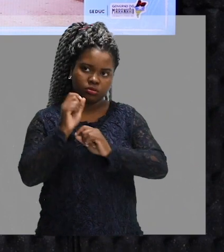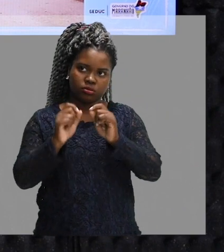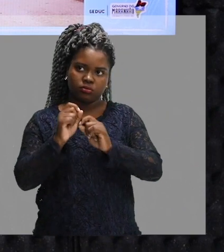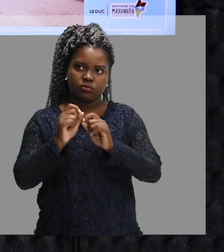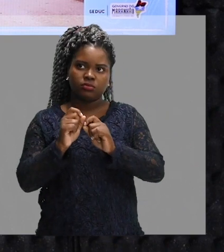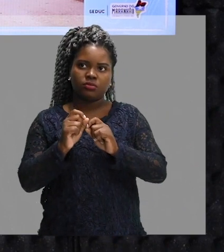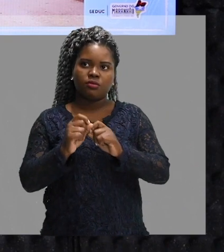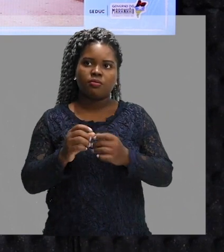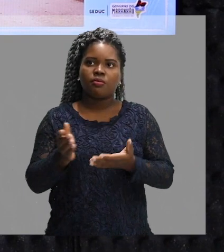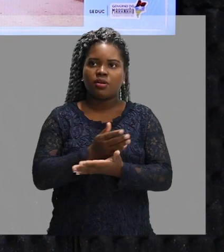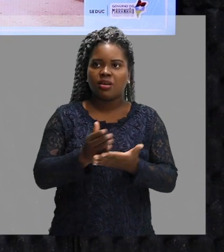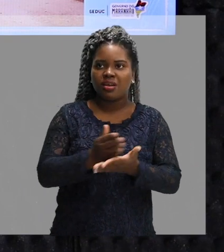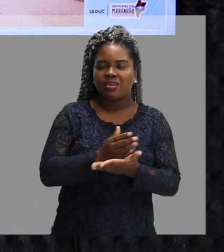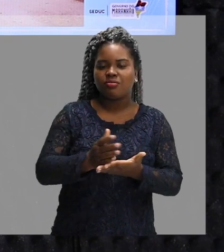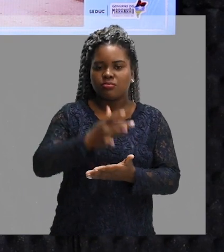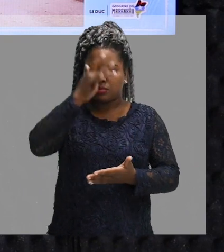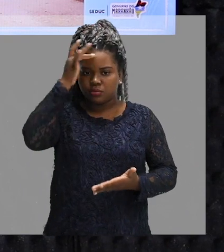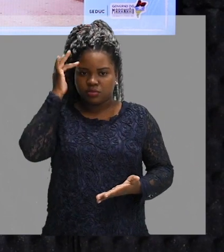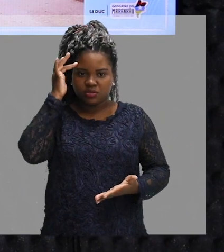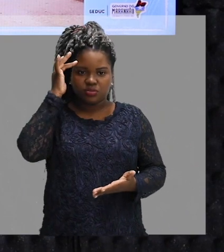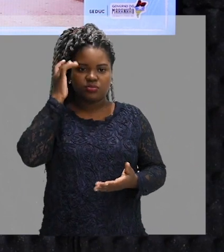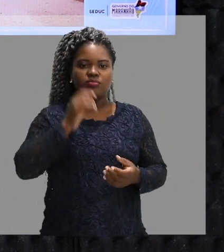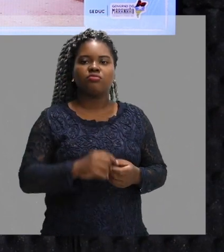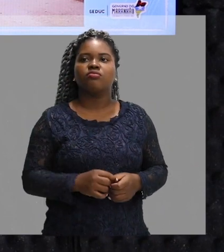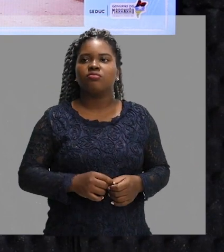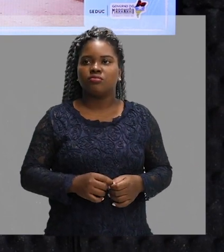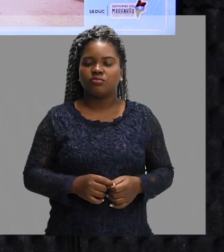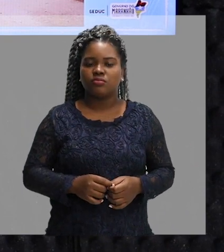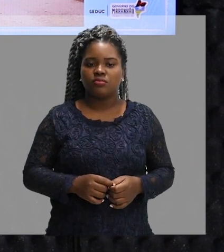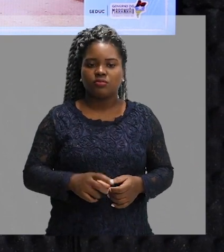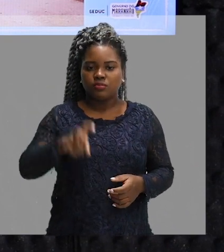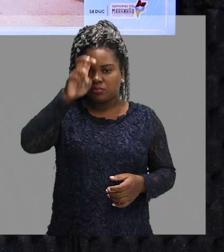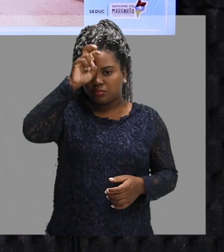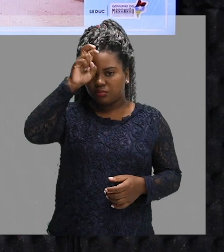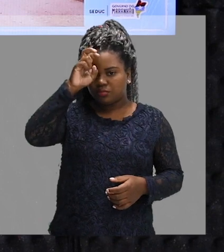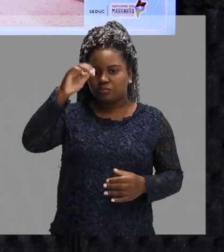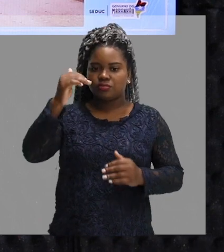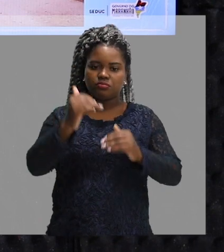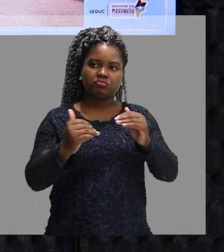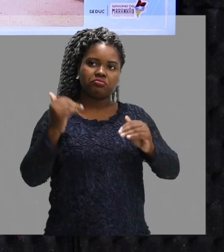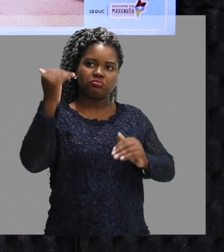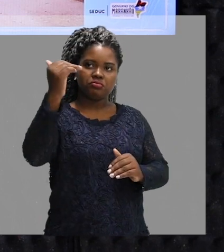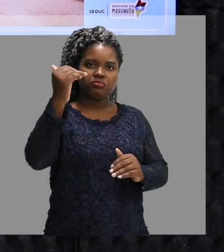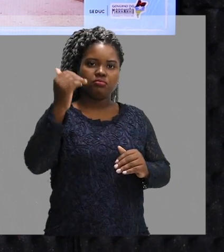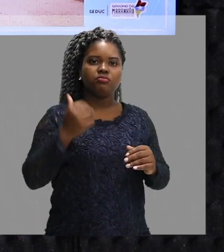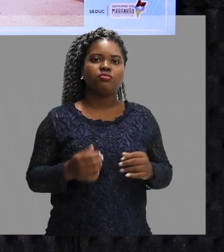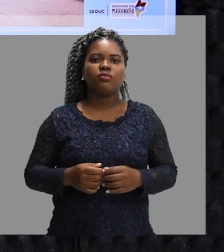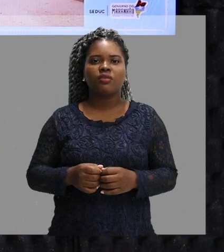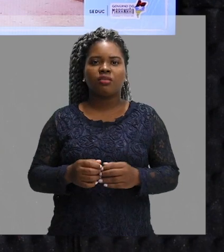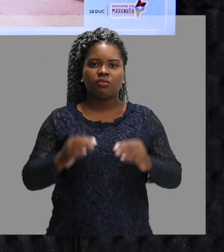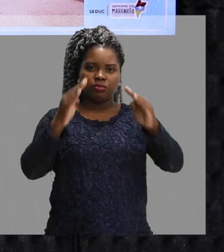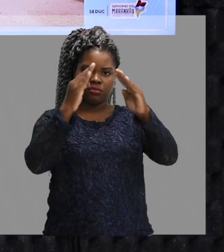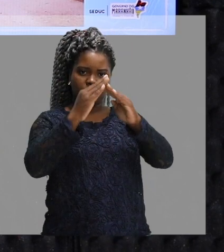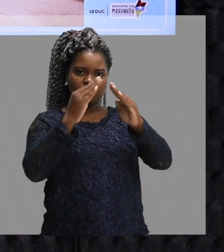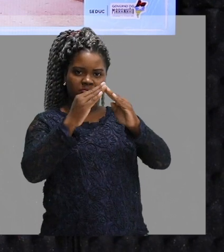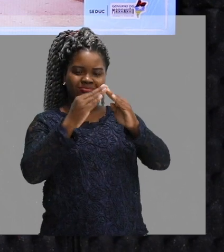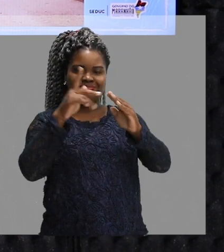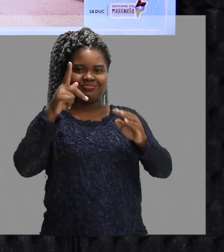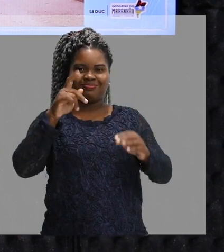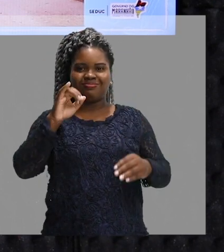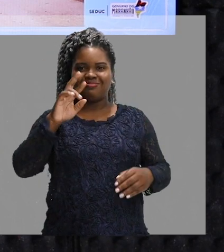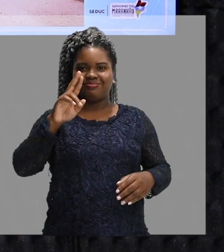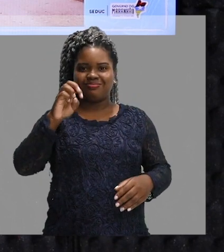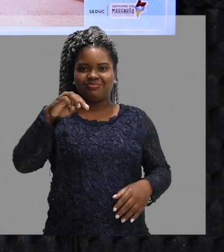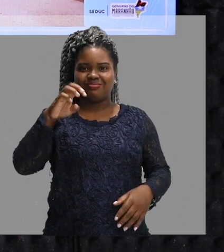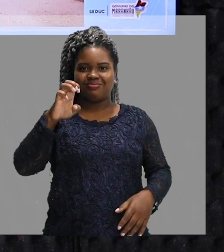políticos que fazem obras faraônicas gigantes, porque os egípcios eram gigantes, né? Eu fiz uma pirâmide de 10 metros de altura, meu